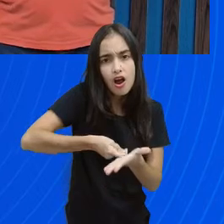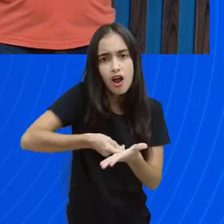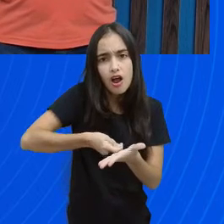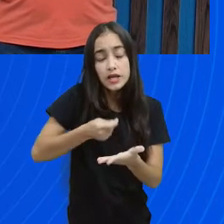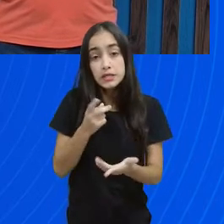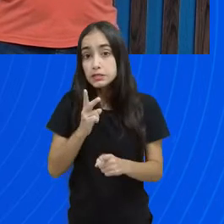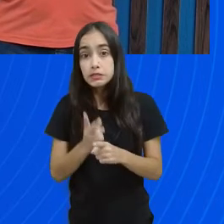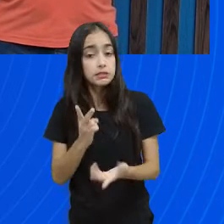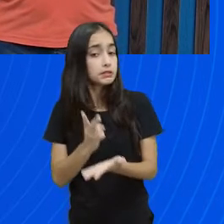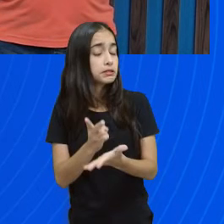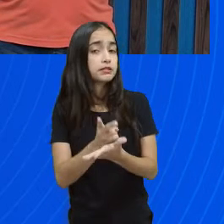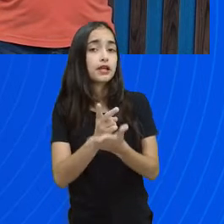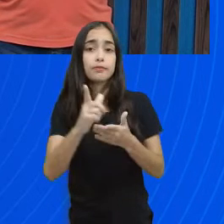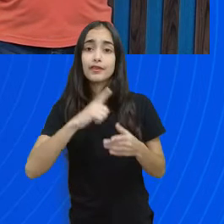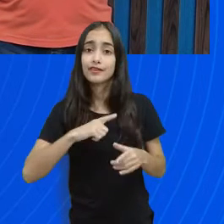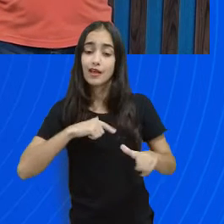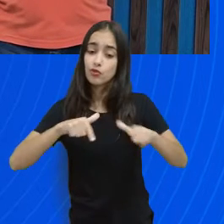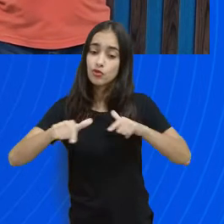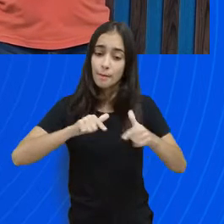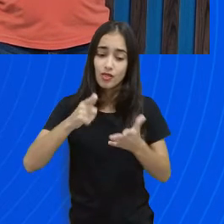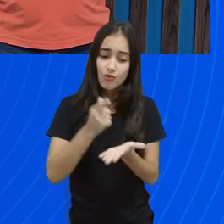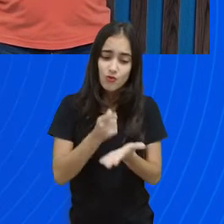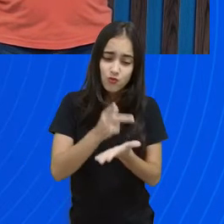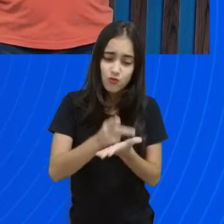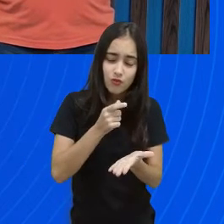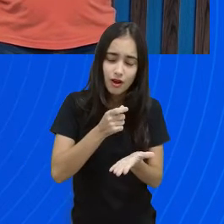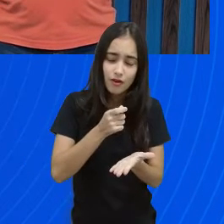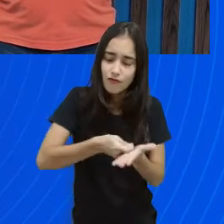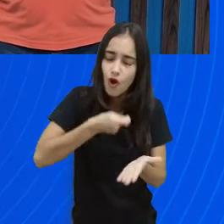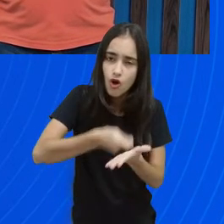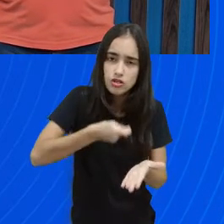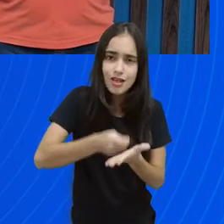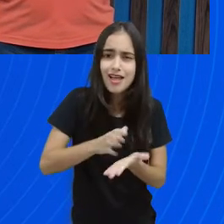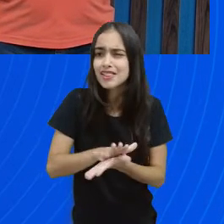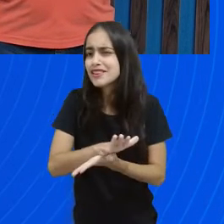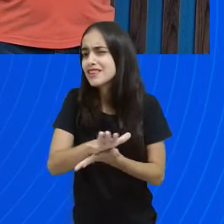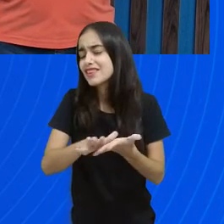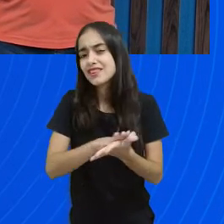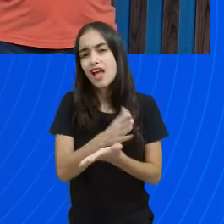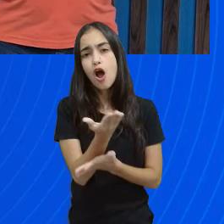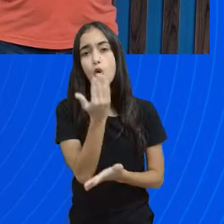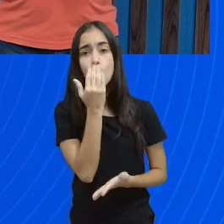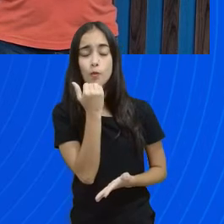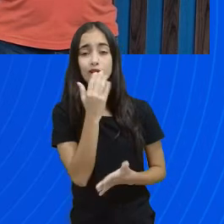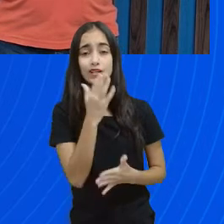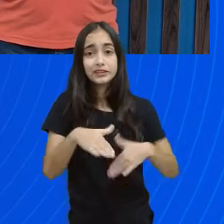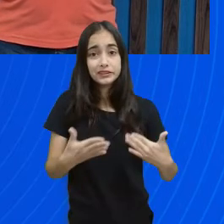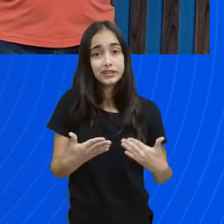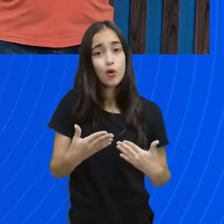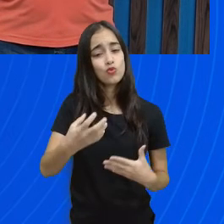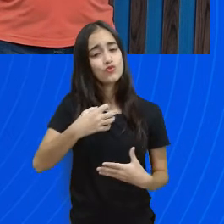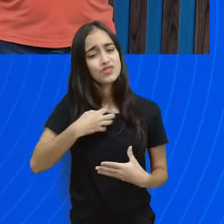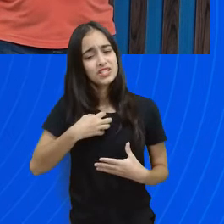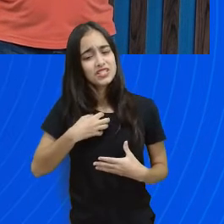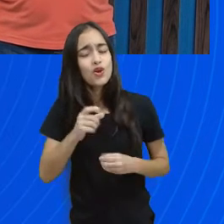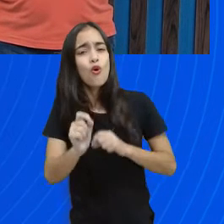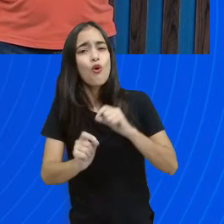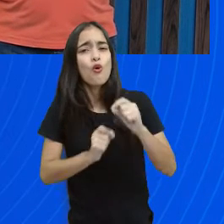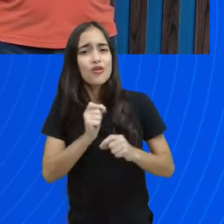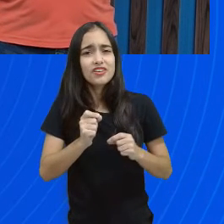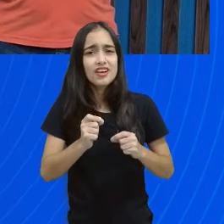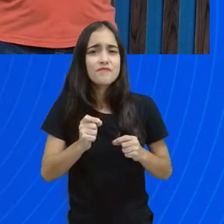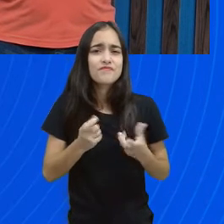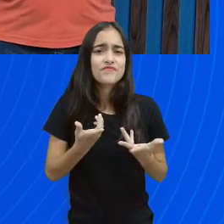né, eles iam definhando até que quando eles chegavam numa situação, né, de fraqueza ali, eles eram levados,